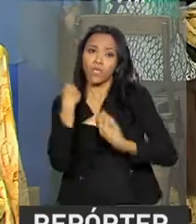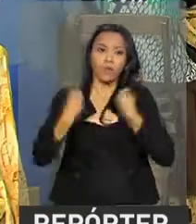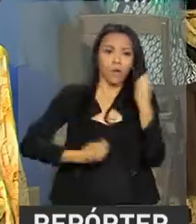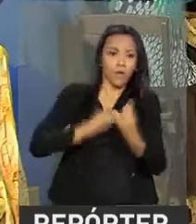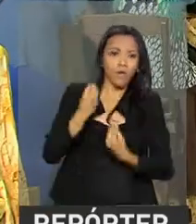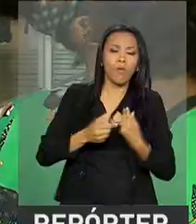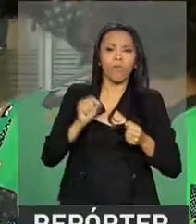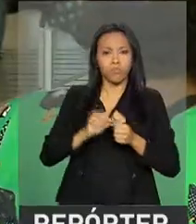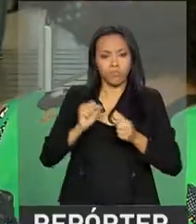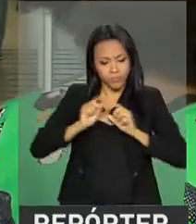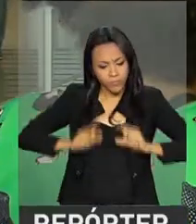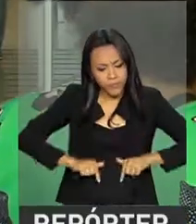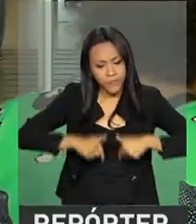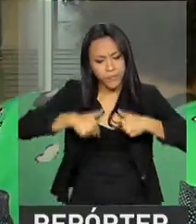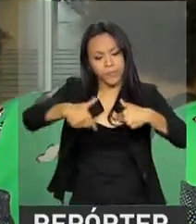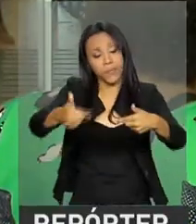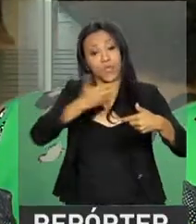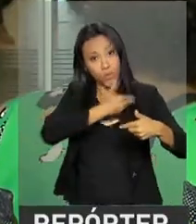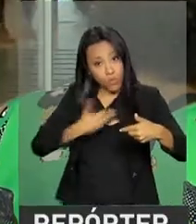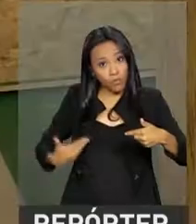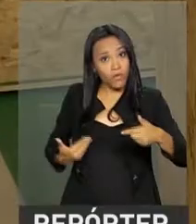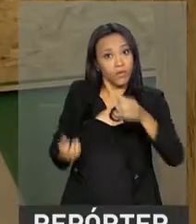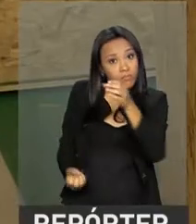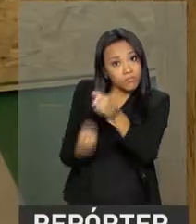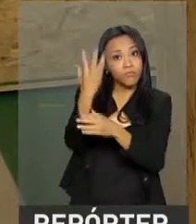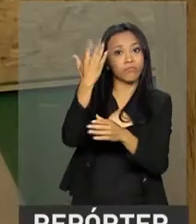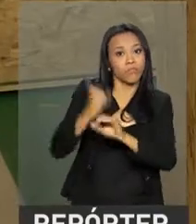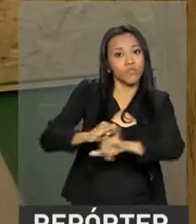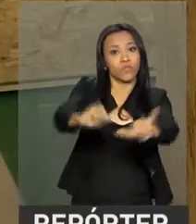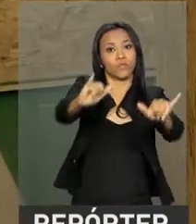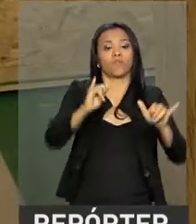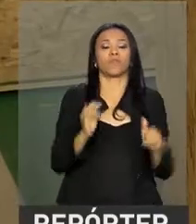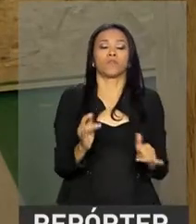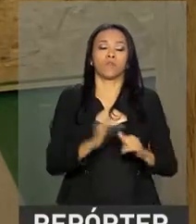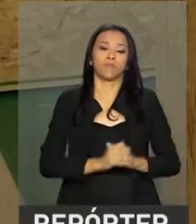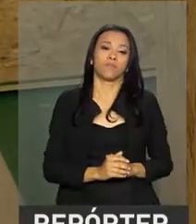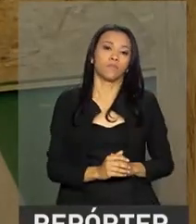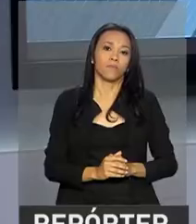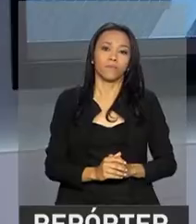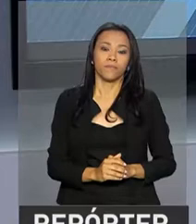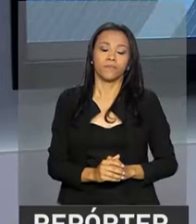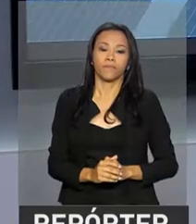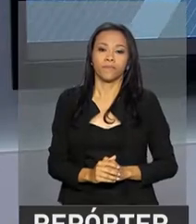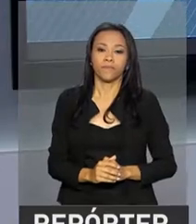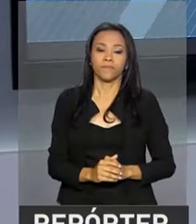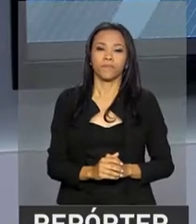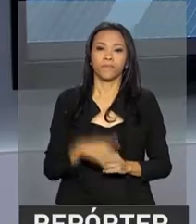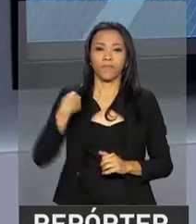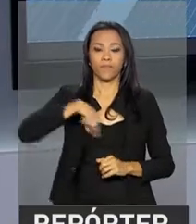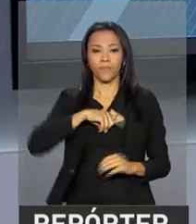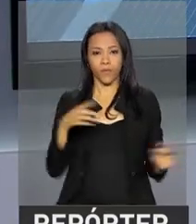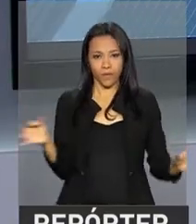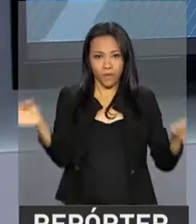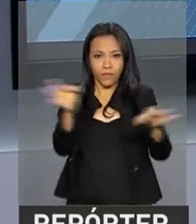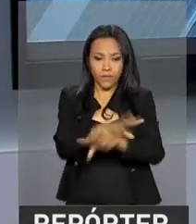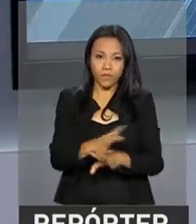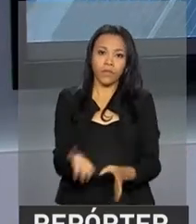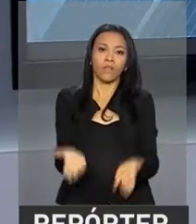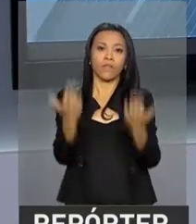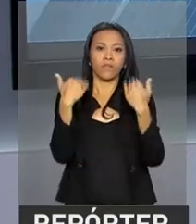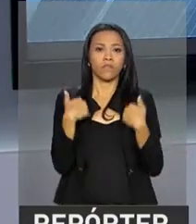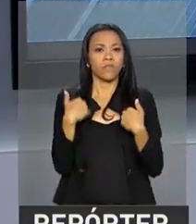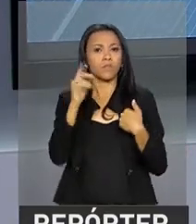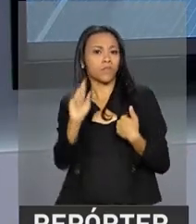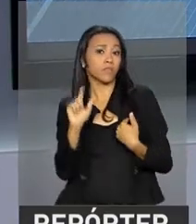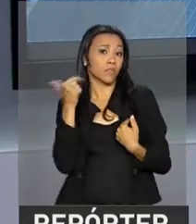que o governo adota e implementa para a agroecologia e a produção orgânica. E nós ficamos por aqui. Voltamos em uma